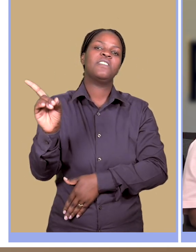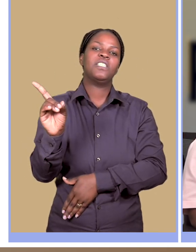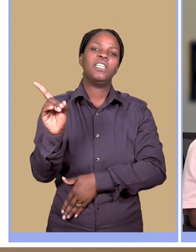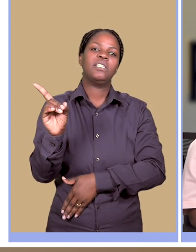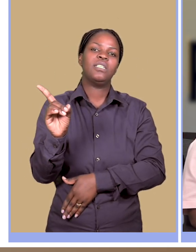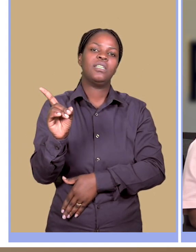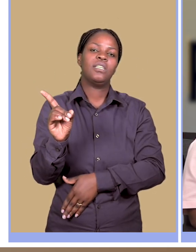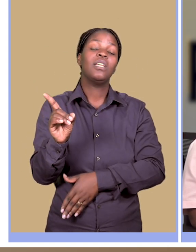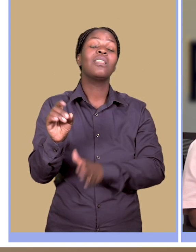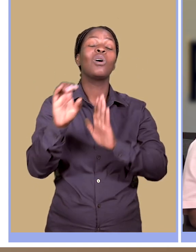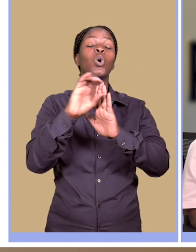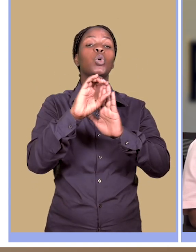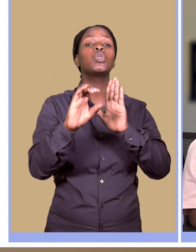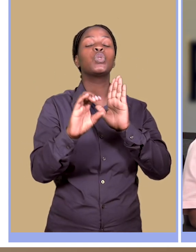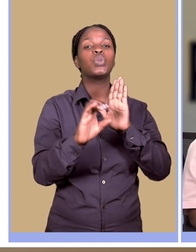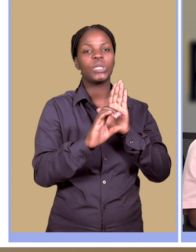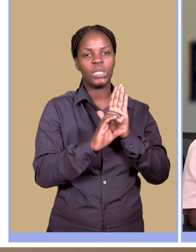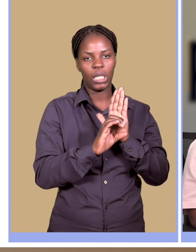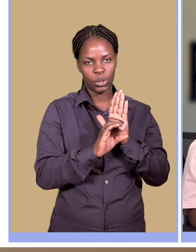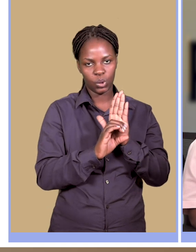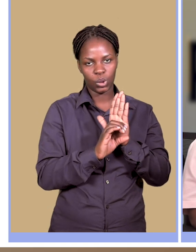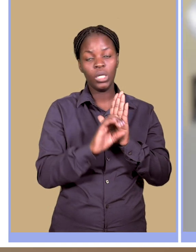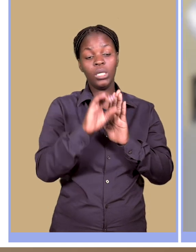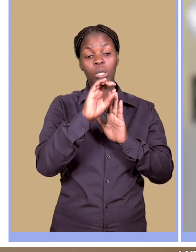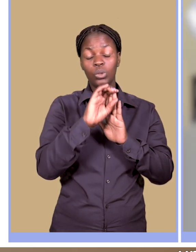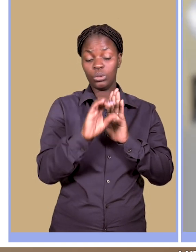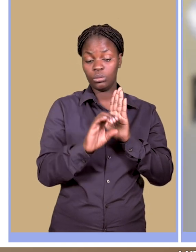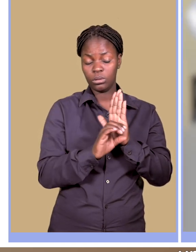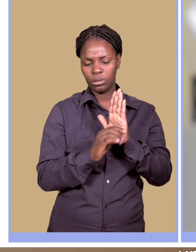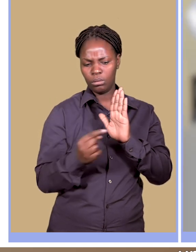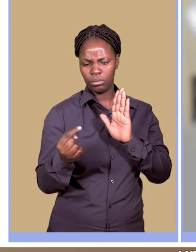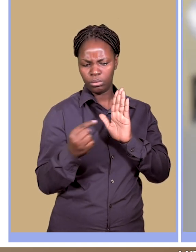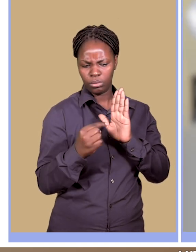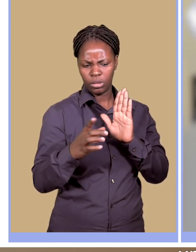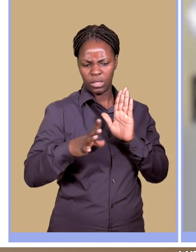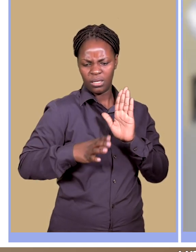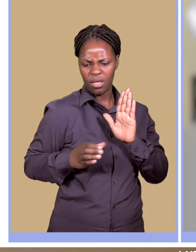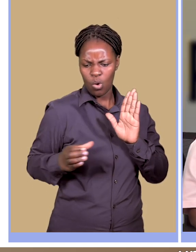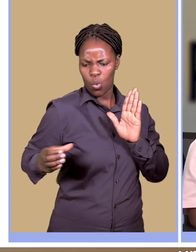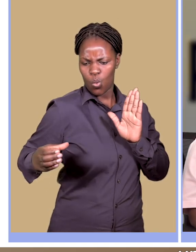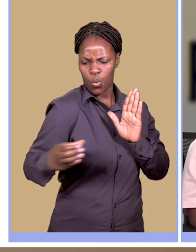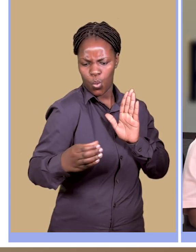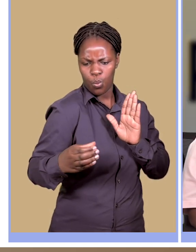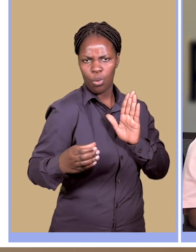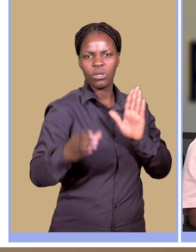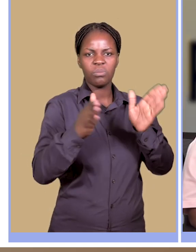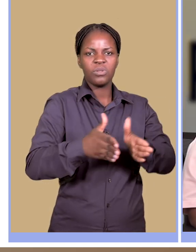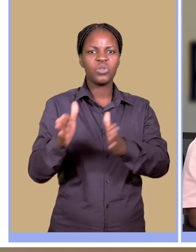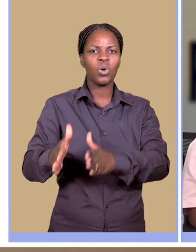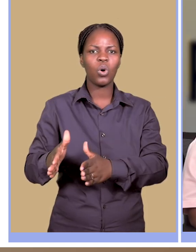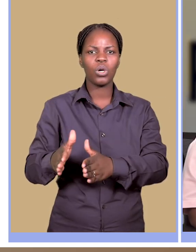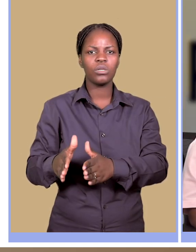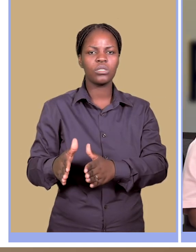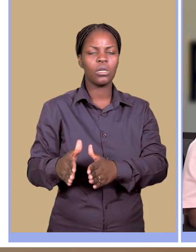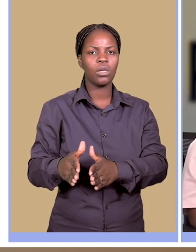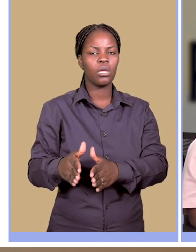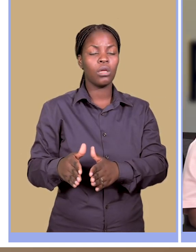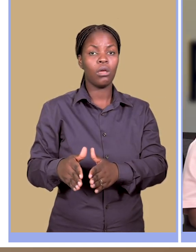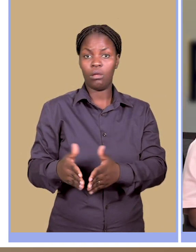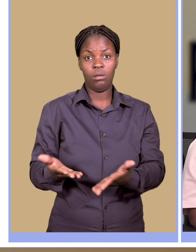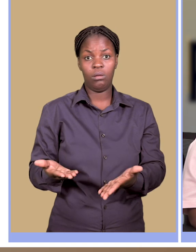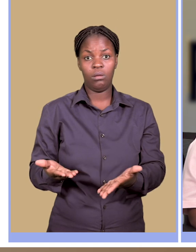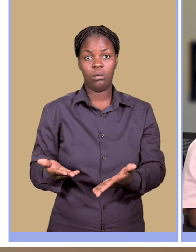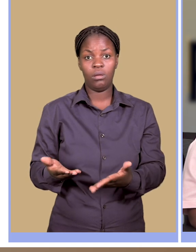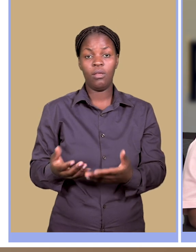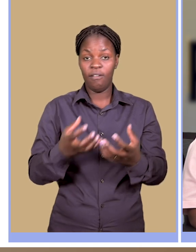numa Constituição em qualquer estado do mundo. Uma Constituição que fala de um grupo de pessoas específica. Normalmente as Constituições olham para uma nação